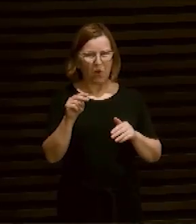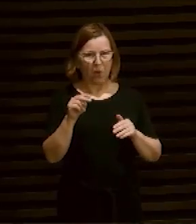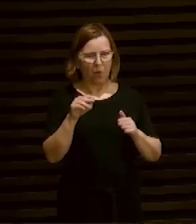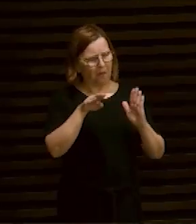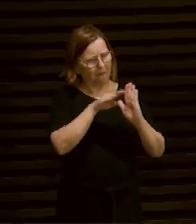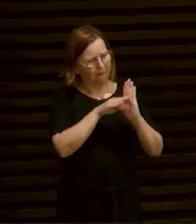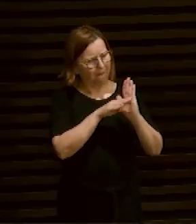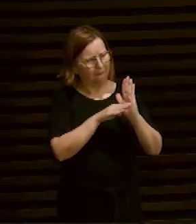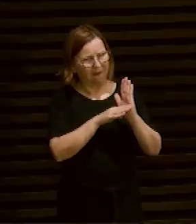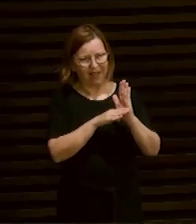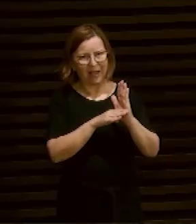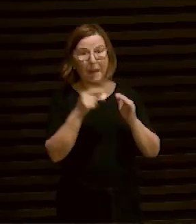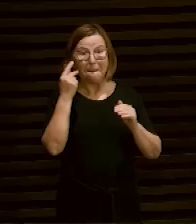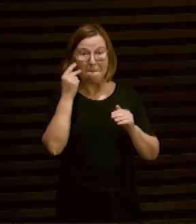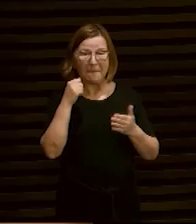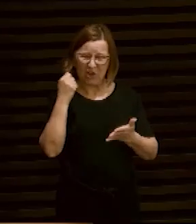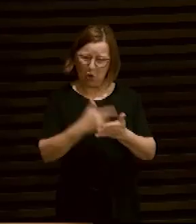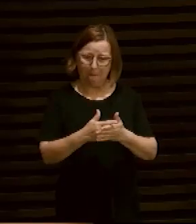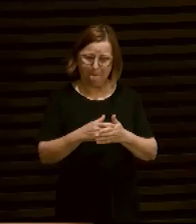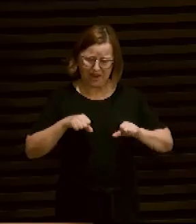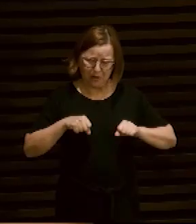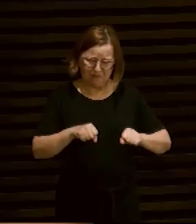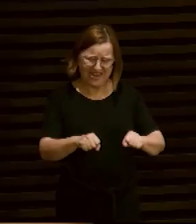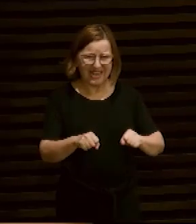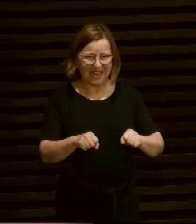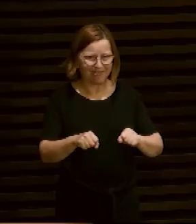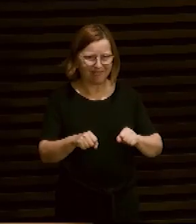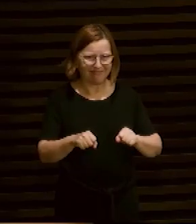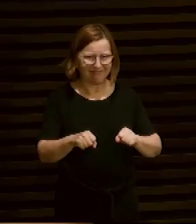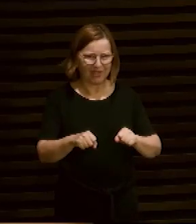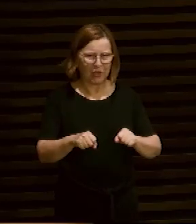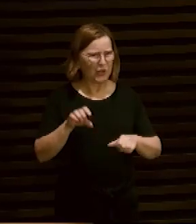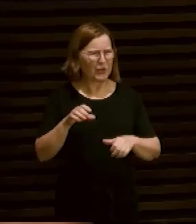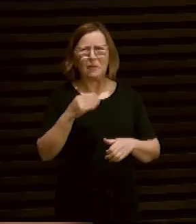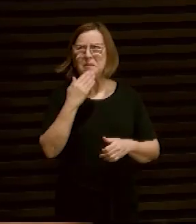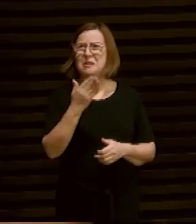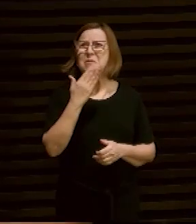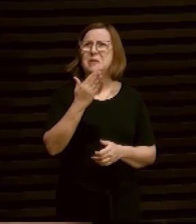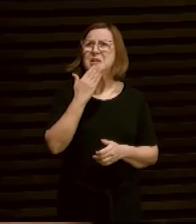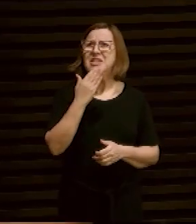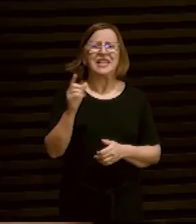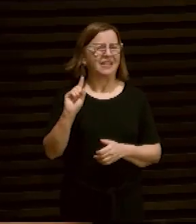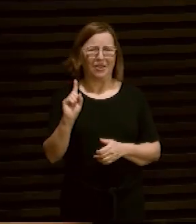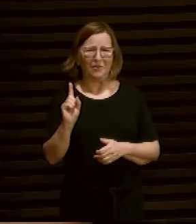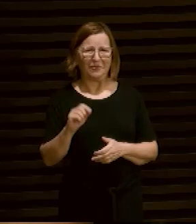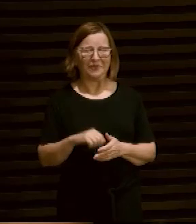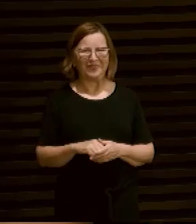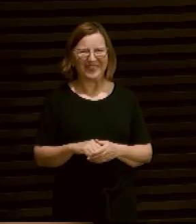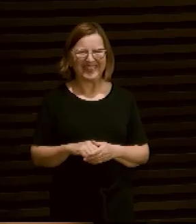que precisa para comprar mais? A banana, e aquilo, e o café que está faltando, e a gente fica com